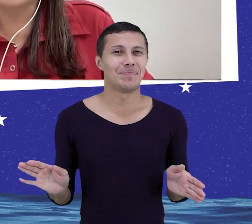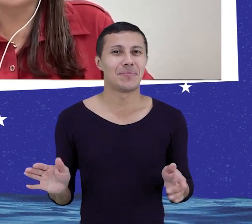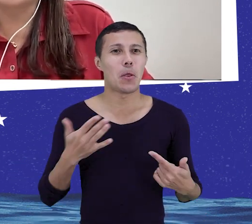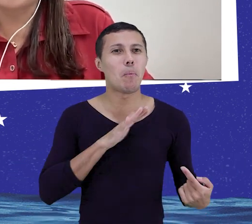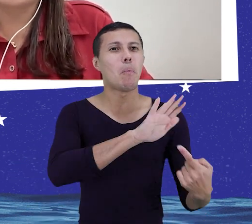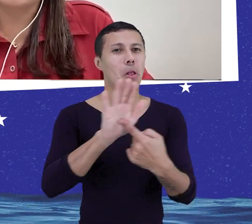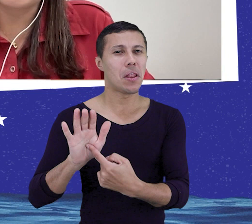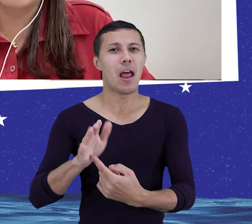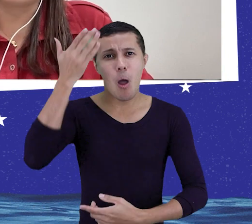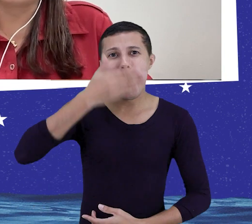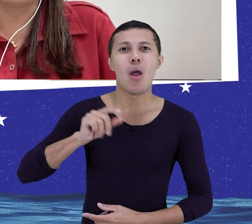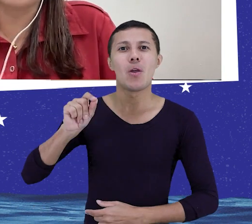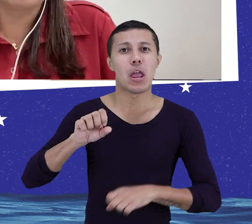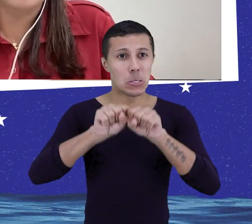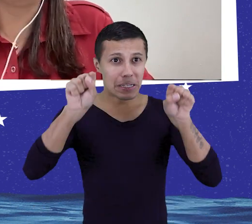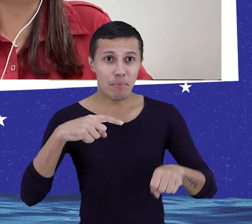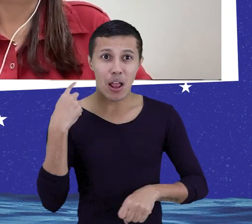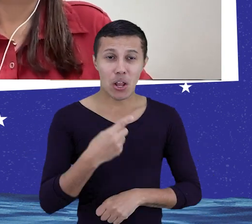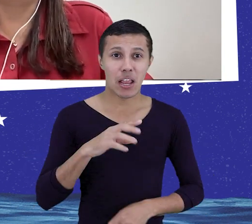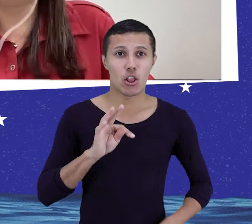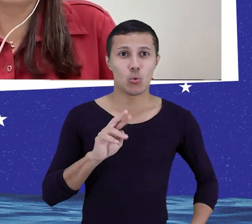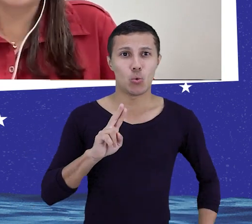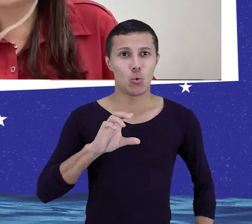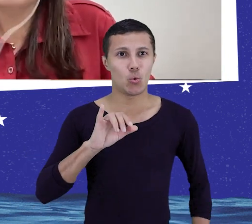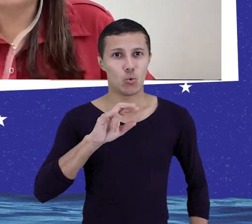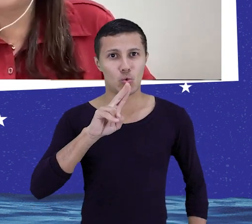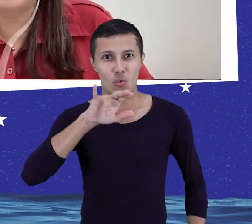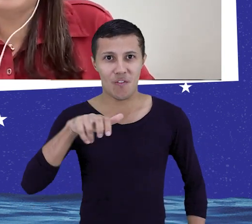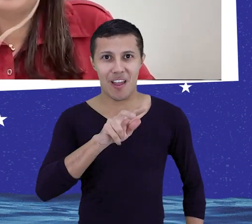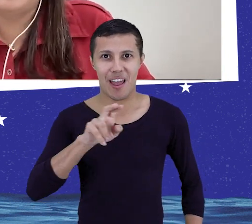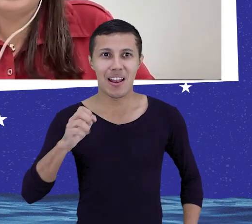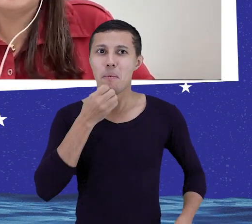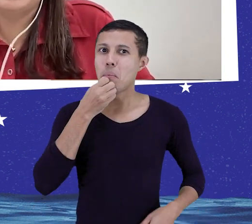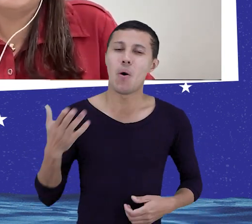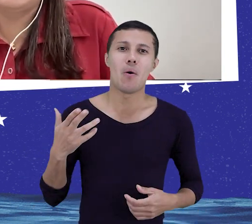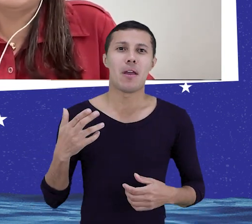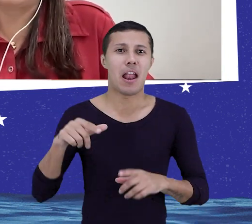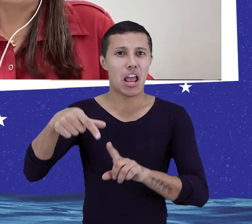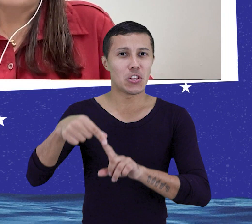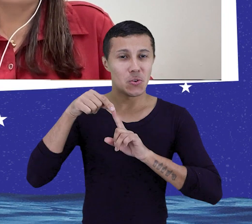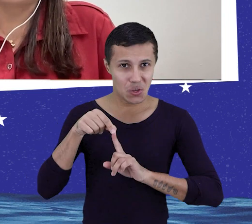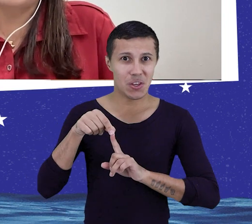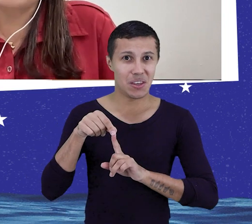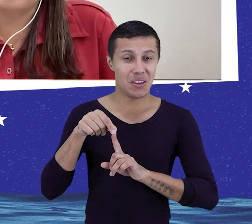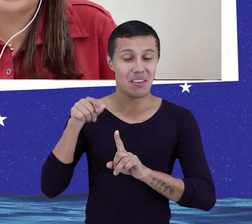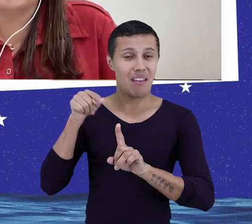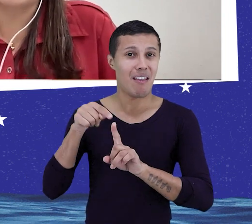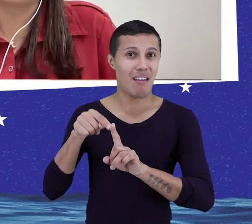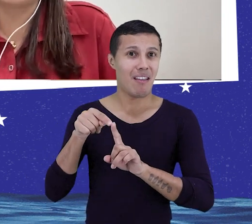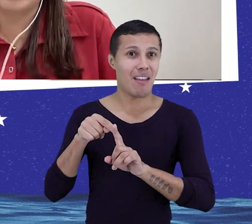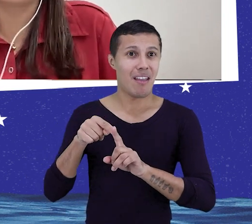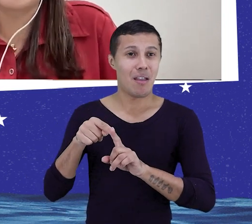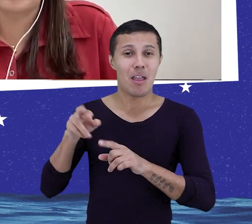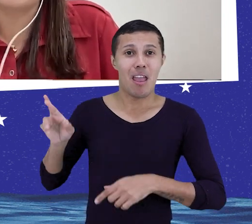Mostrar que o nosso ecossistema, a nossa Tucuju Valley, não foi à toa que ela foi eleita a comunidade de